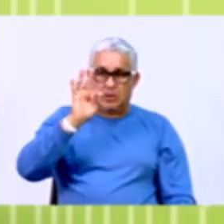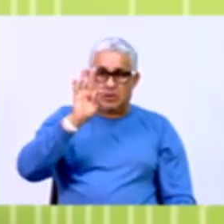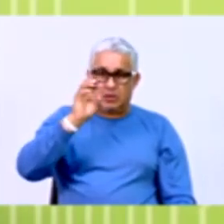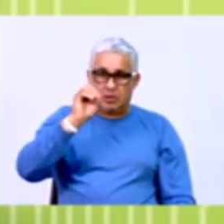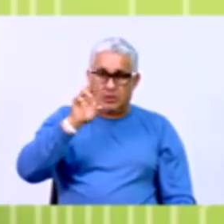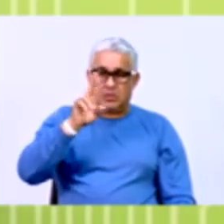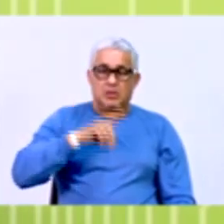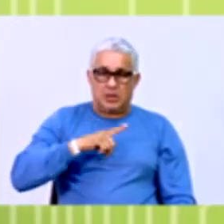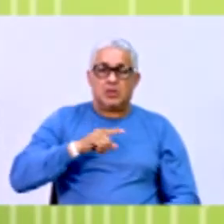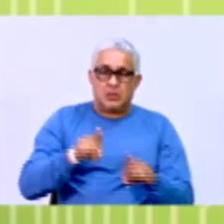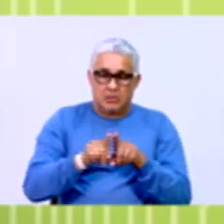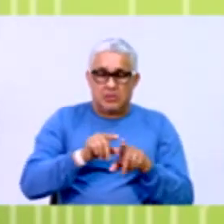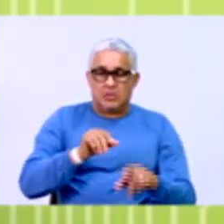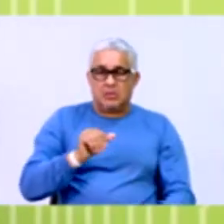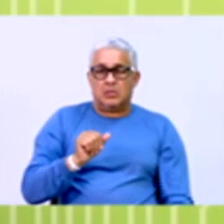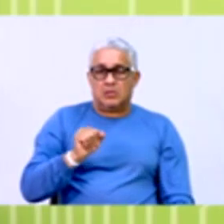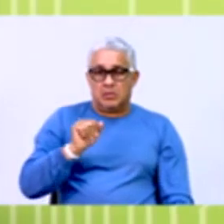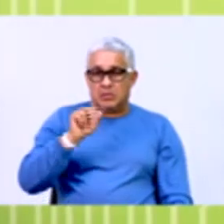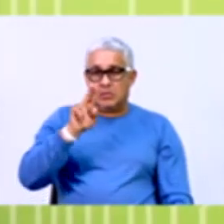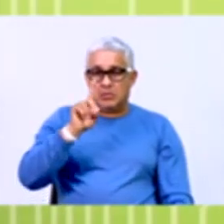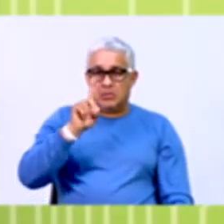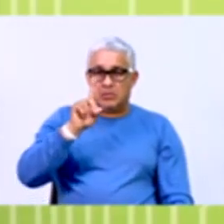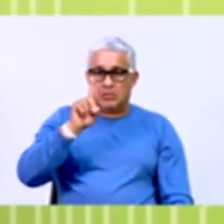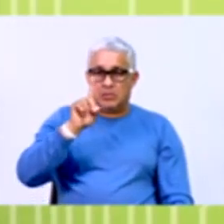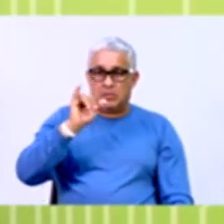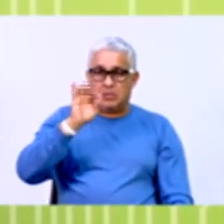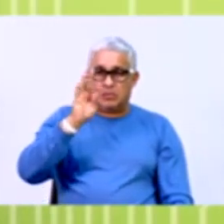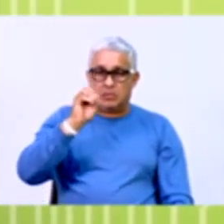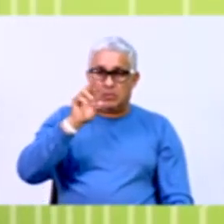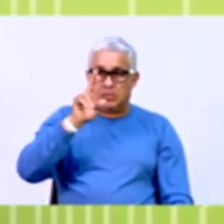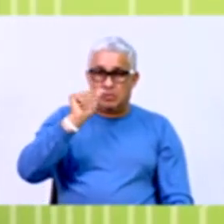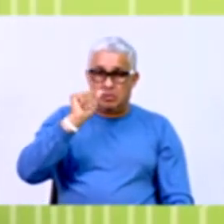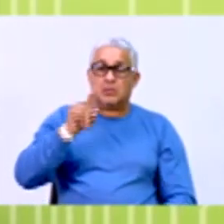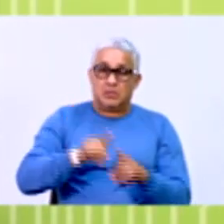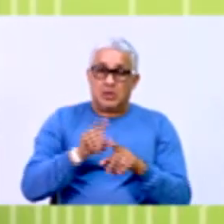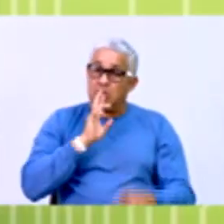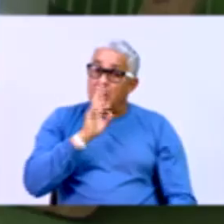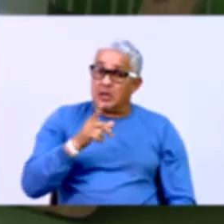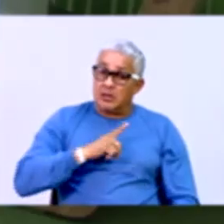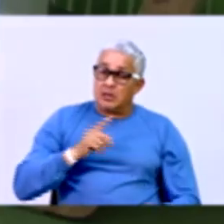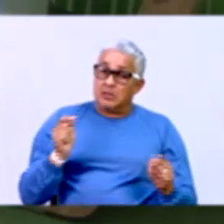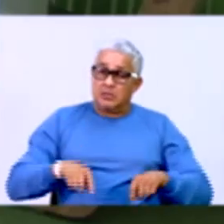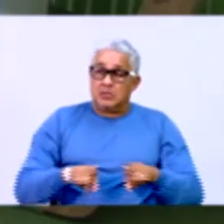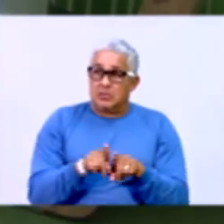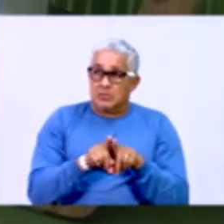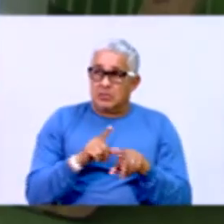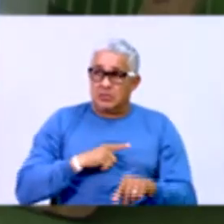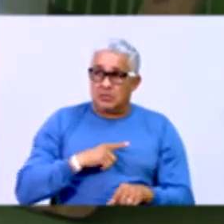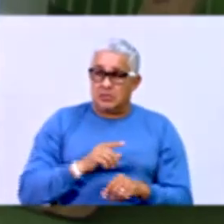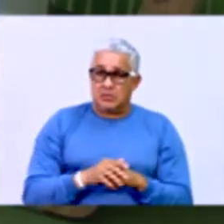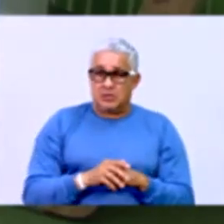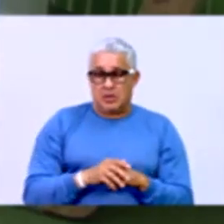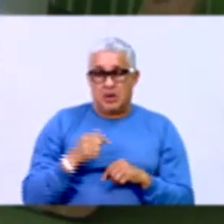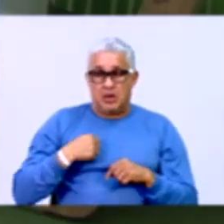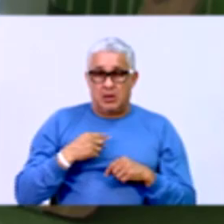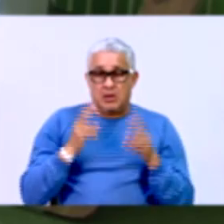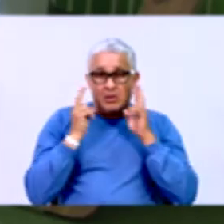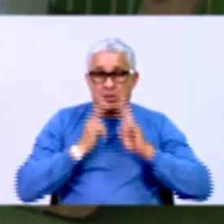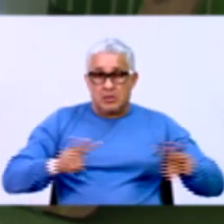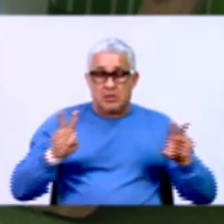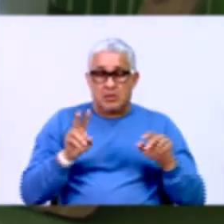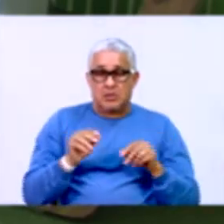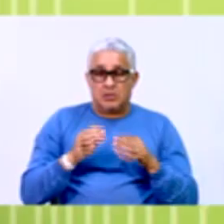auditoria também tem a prerrogativa de propor melhorias e soluções. Exatamente. Né? Inclusive eu sou até testemunha de uma auditoria,